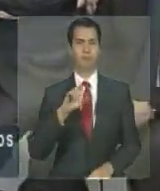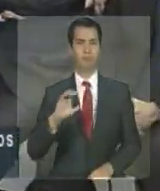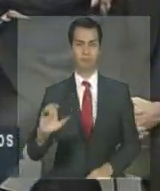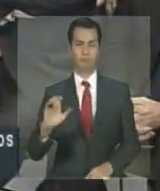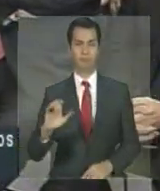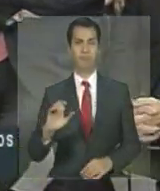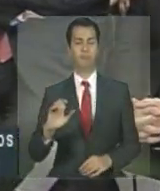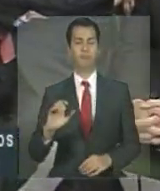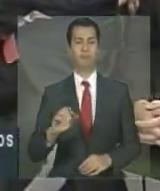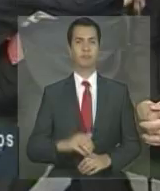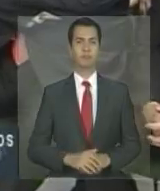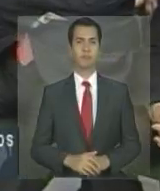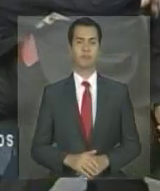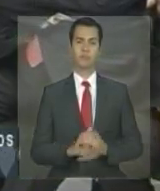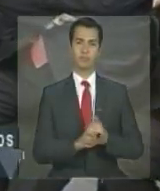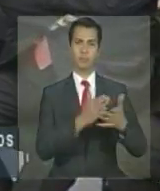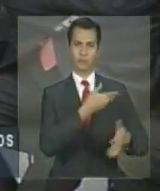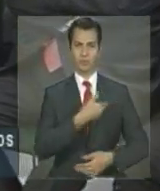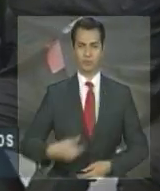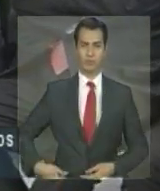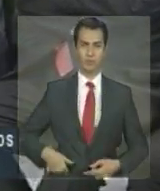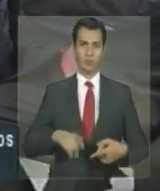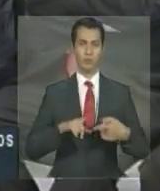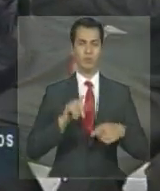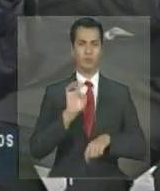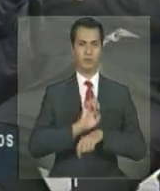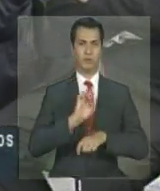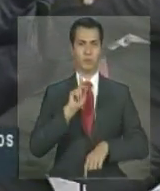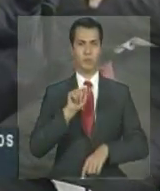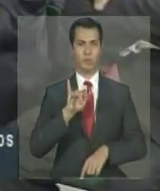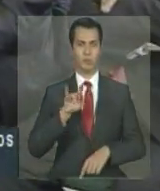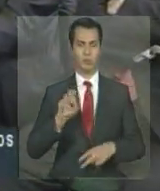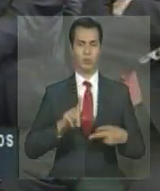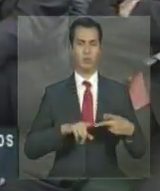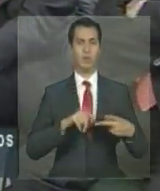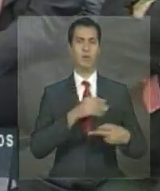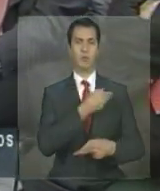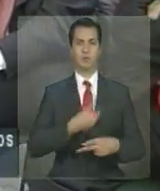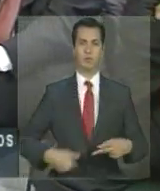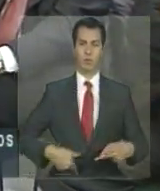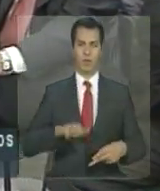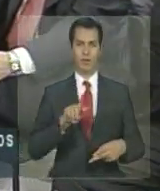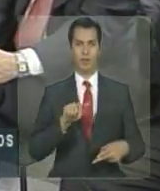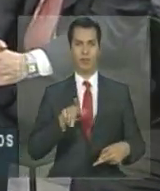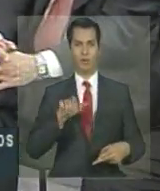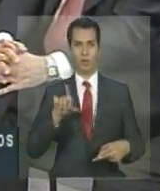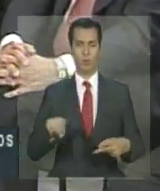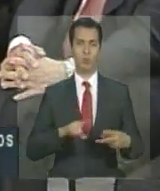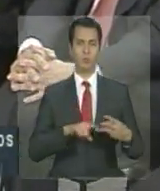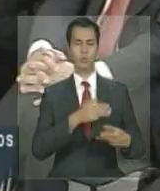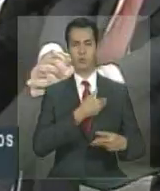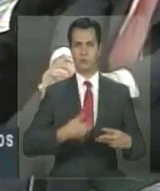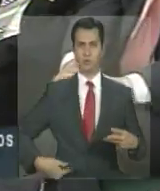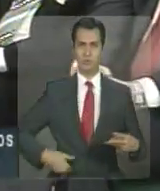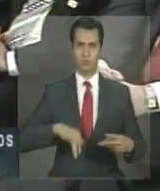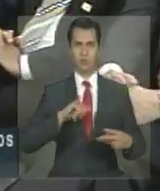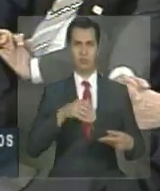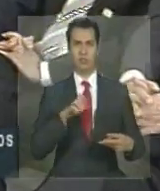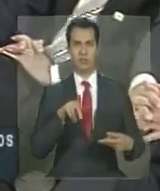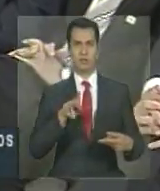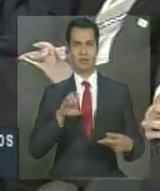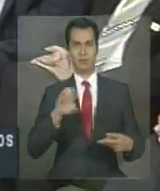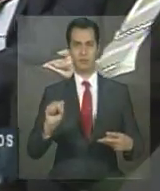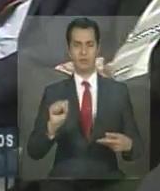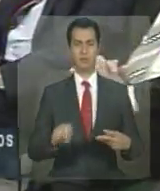governadores, Wilson Martins, do Piauí, Agnello Queiroz, do Distrito Federal, Jacques Wagner, da Bahia,